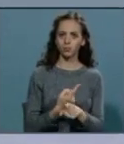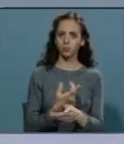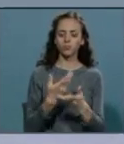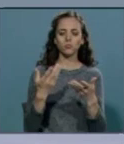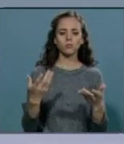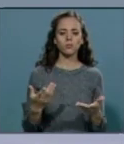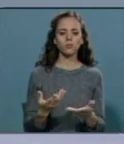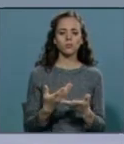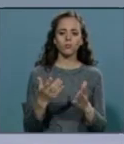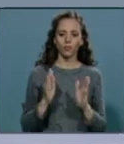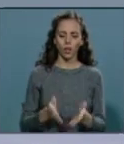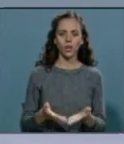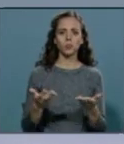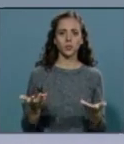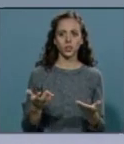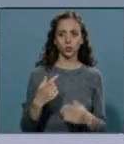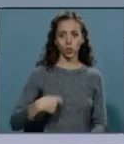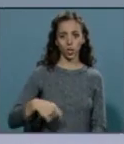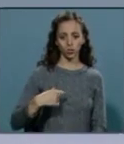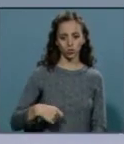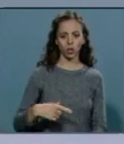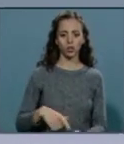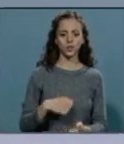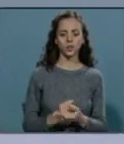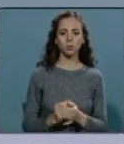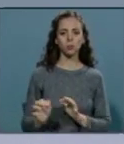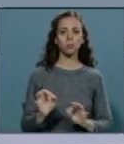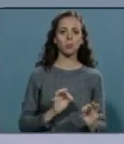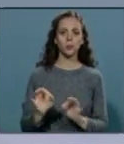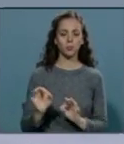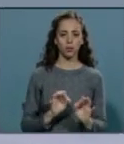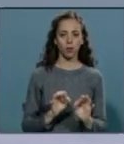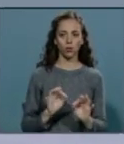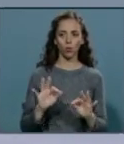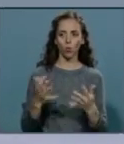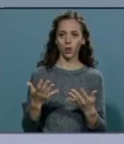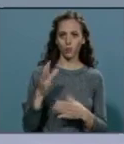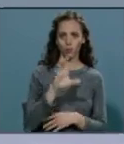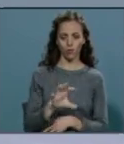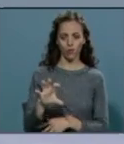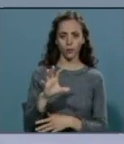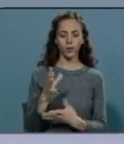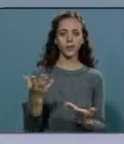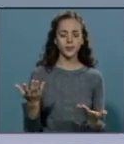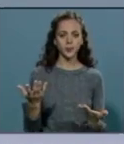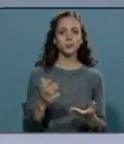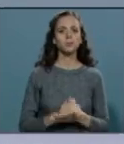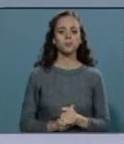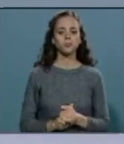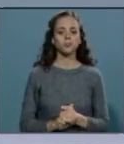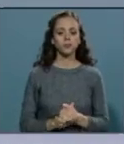que é que era necessário para que o nacional de estivesse preparado para qualquer um dos cenários importante do